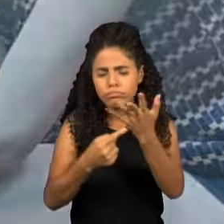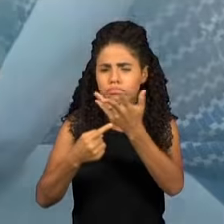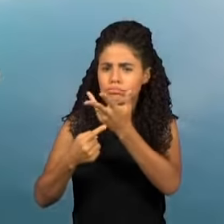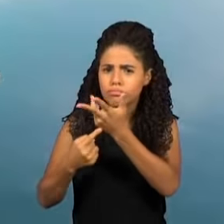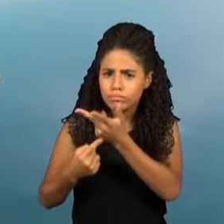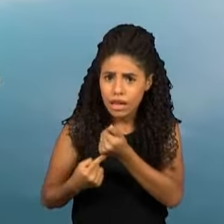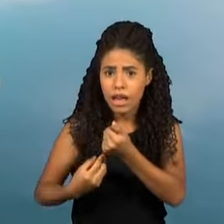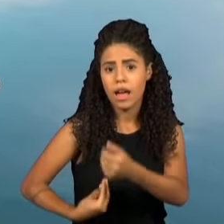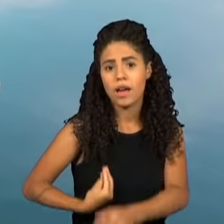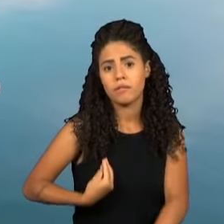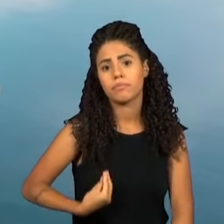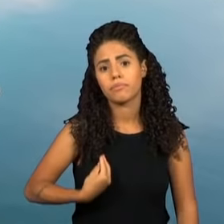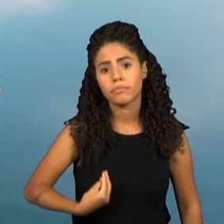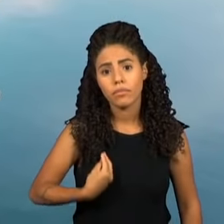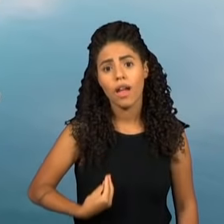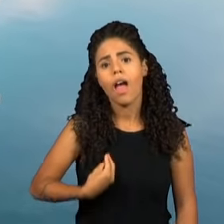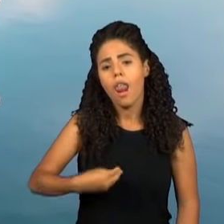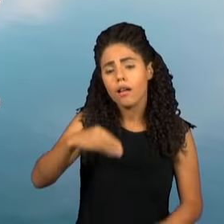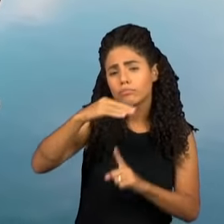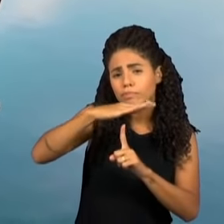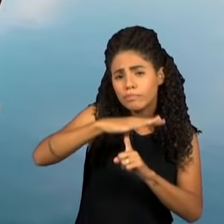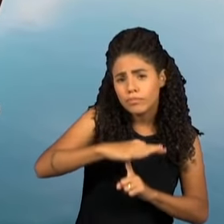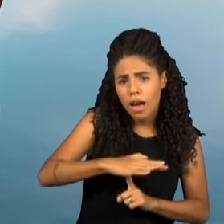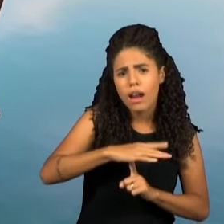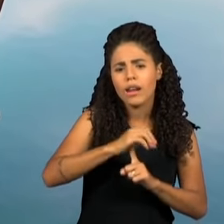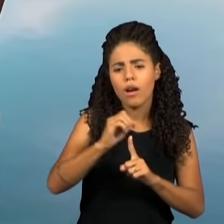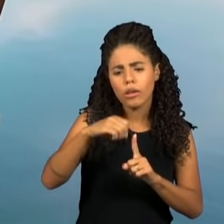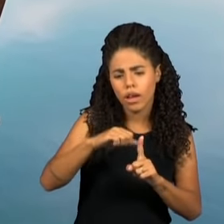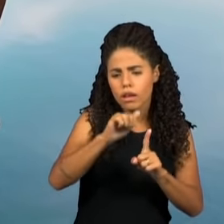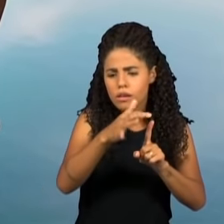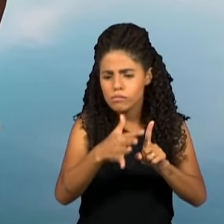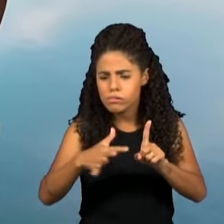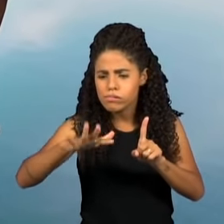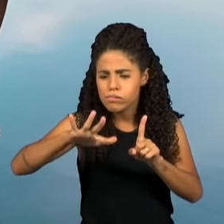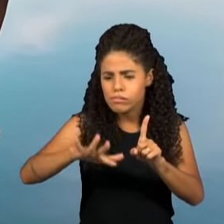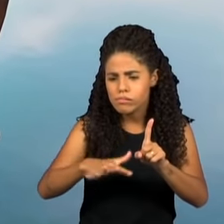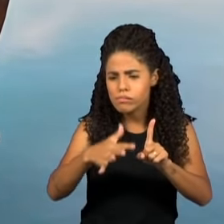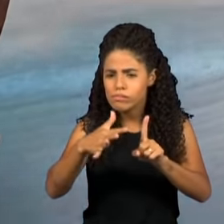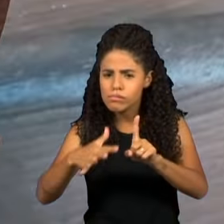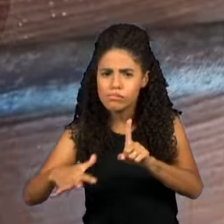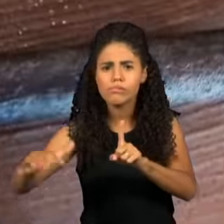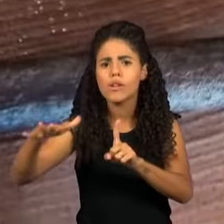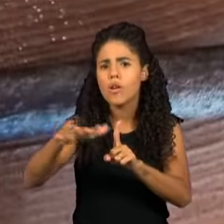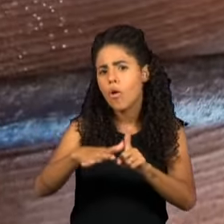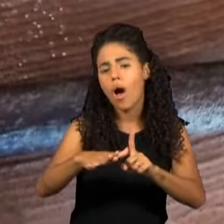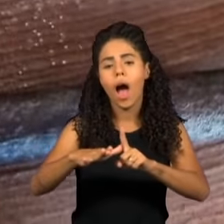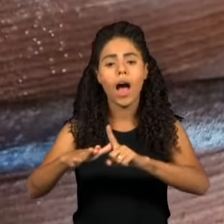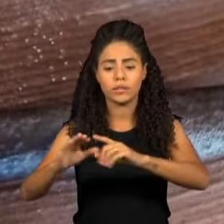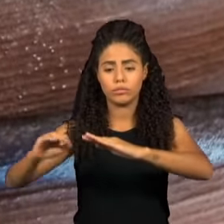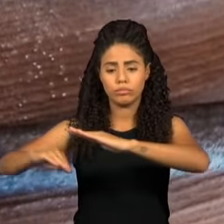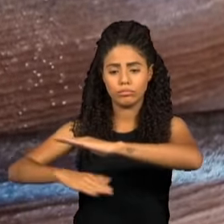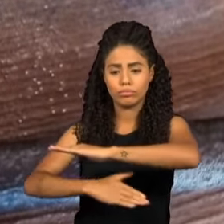Guaratuba, litoral do Paraná, valorizam a biodiversidade brasileira.